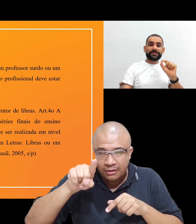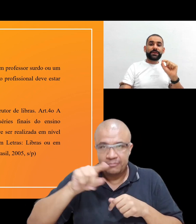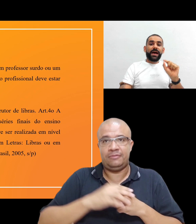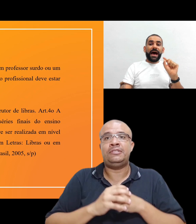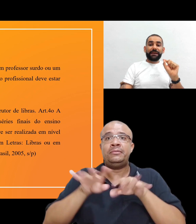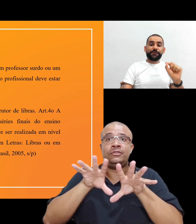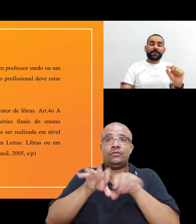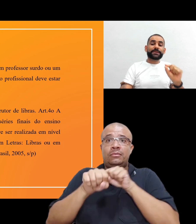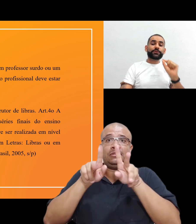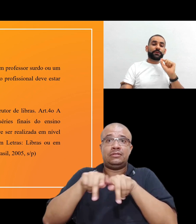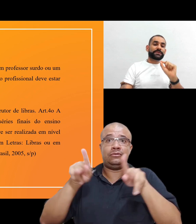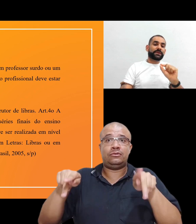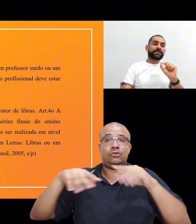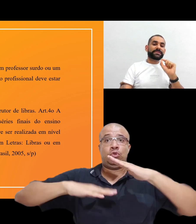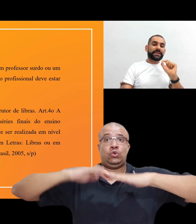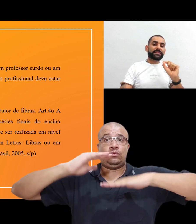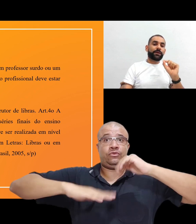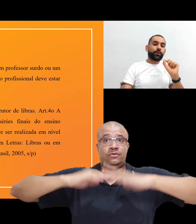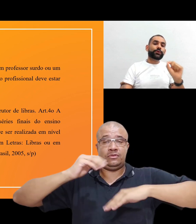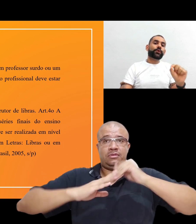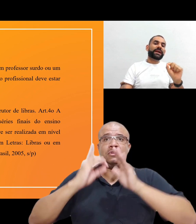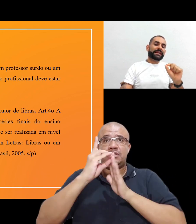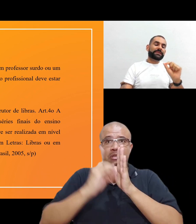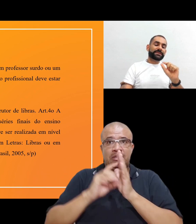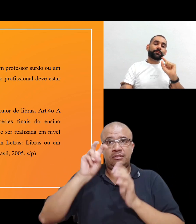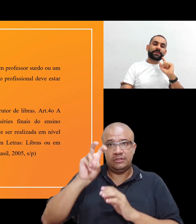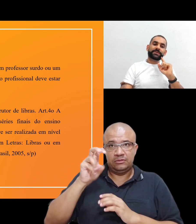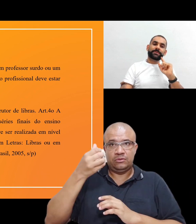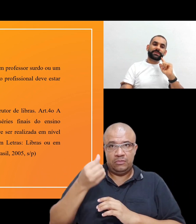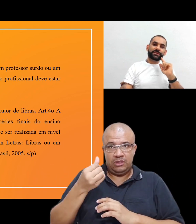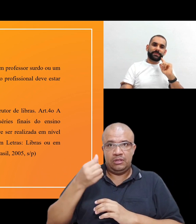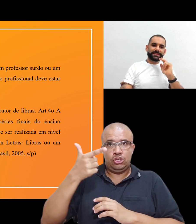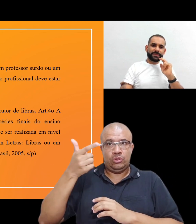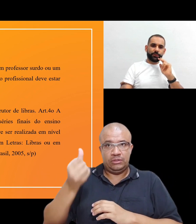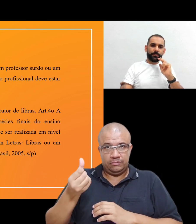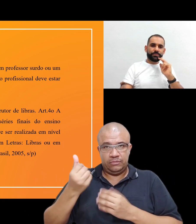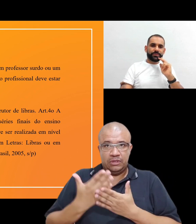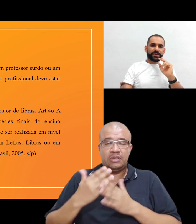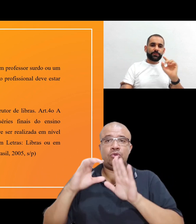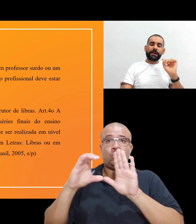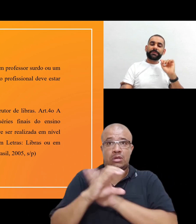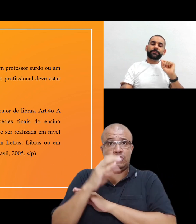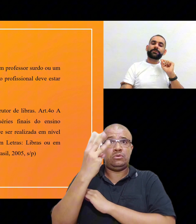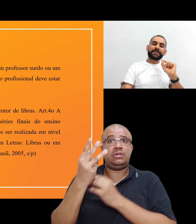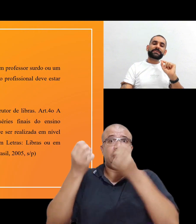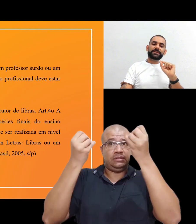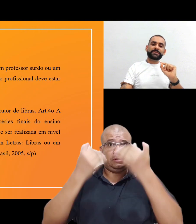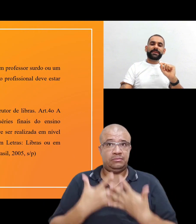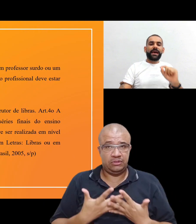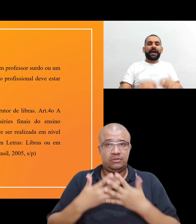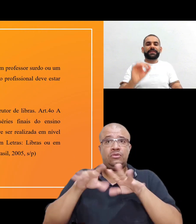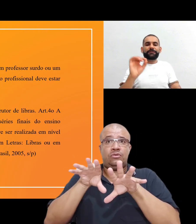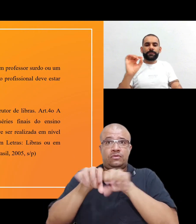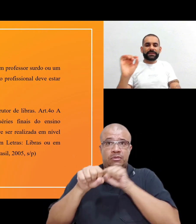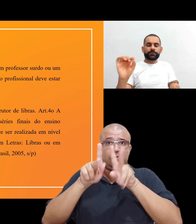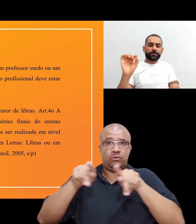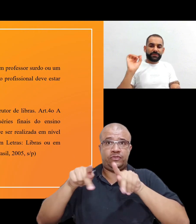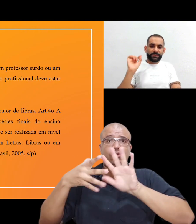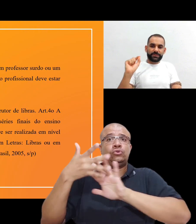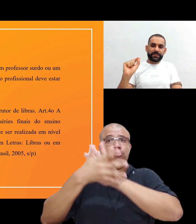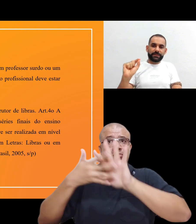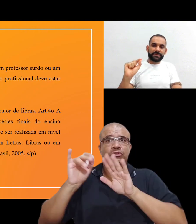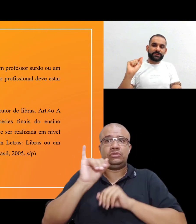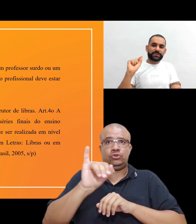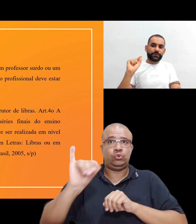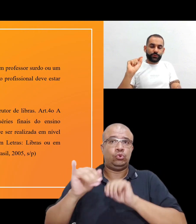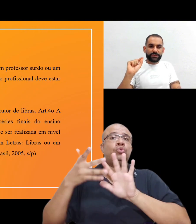Então, por isso, aí a formação do profissional deve estar em acordo com o Decreto 5626 de 2005, que no capítulo 3 diz: da formação do